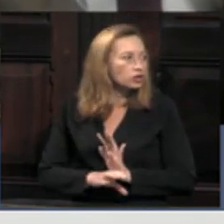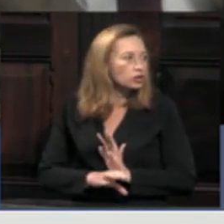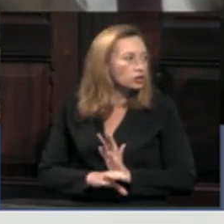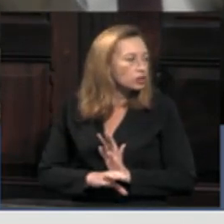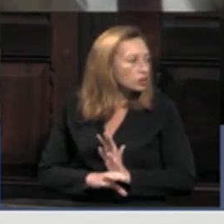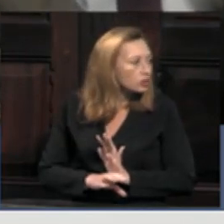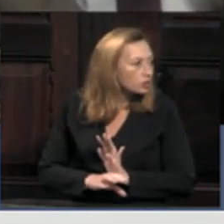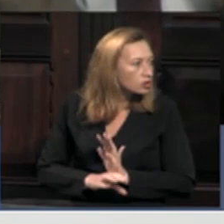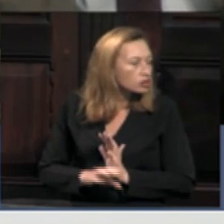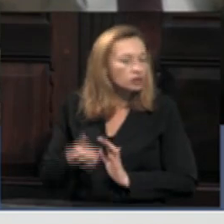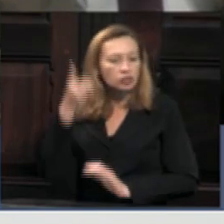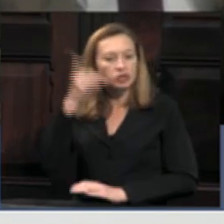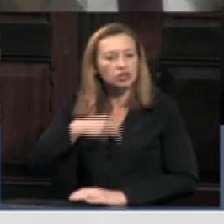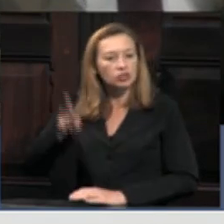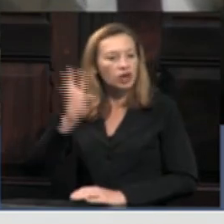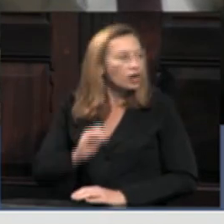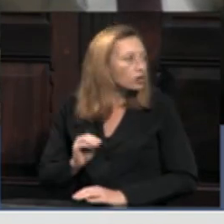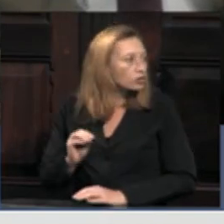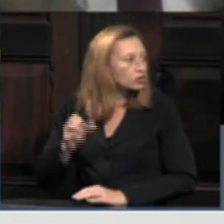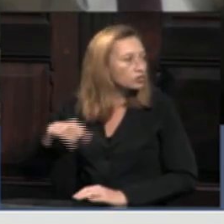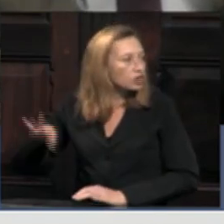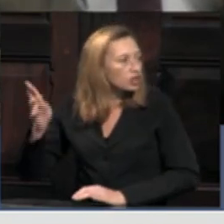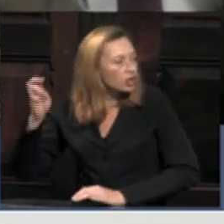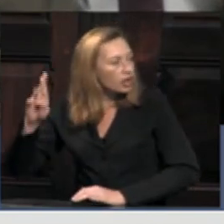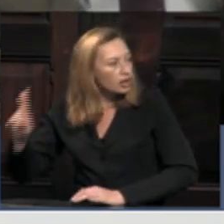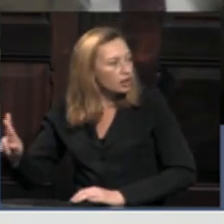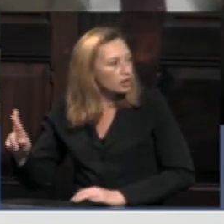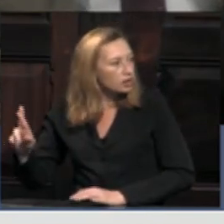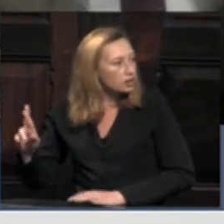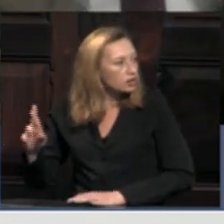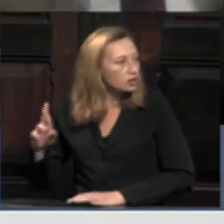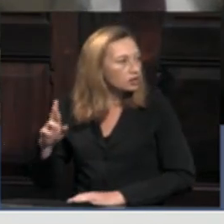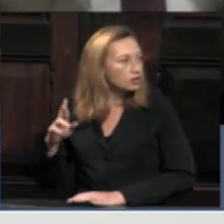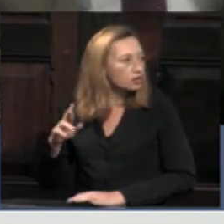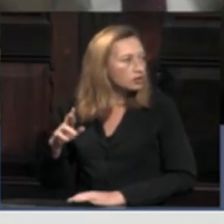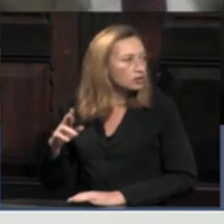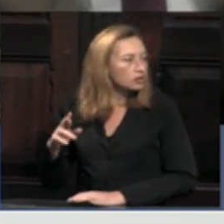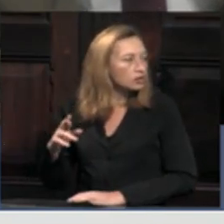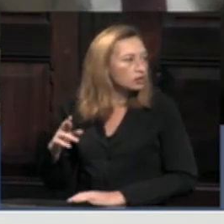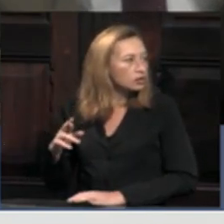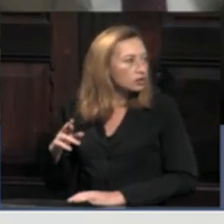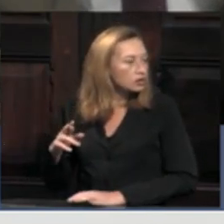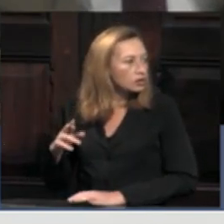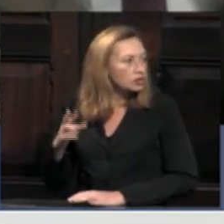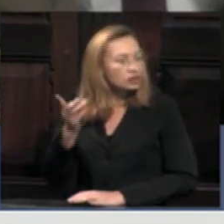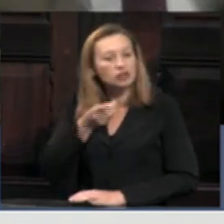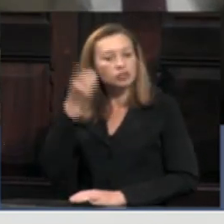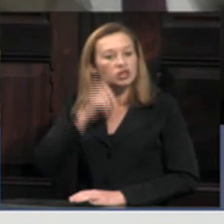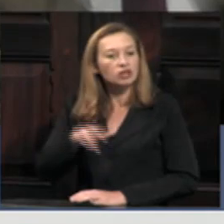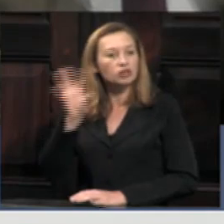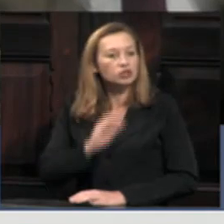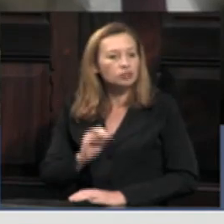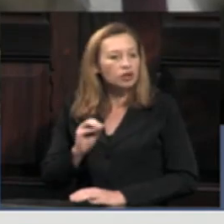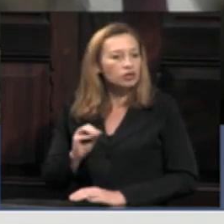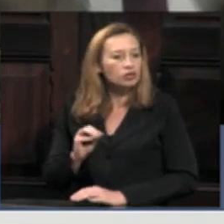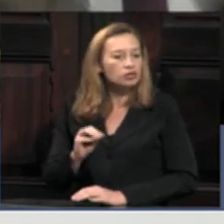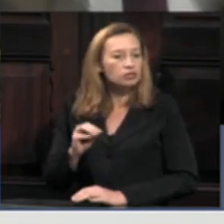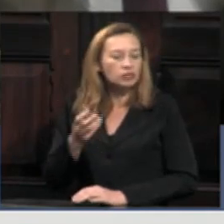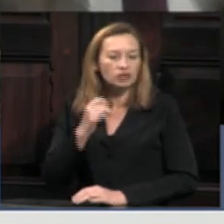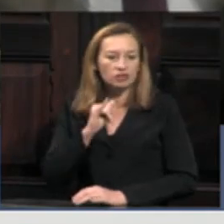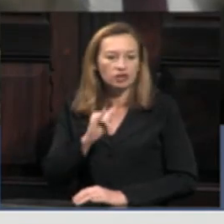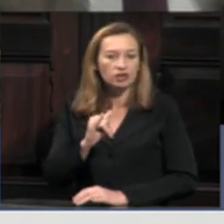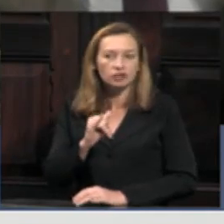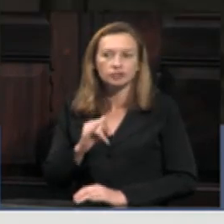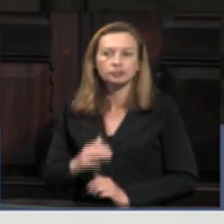Deputado Marcos Miller, presidente da comissão, não estando presente, nomeio, designo o deputado Luiz Paulo para emitir parecer.